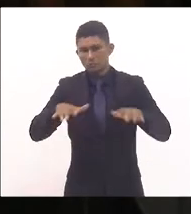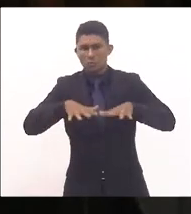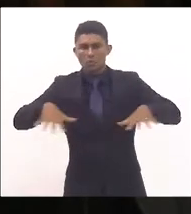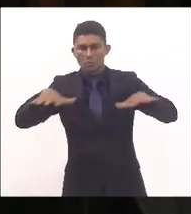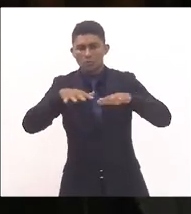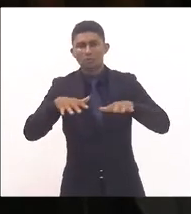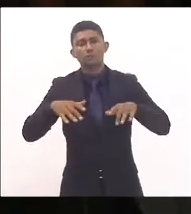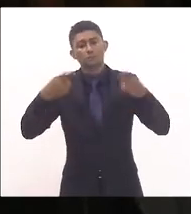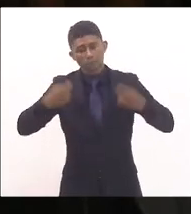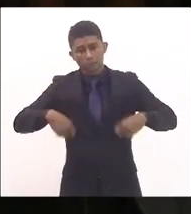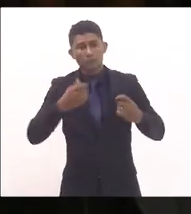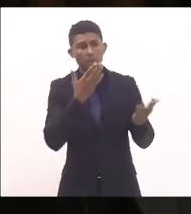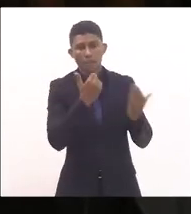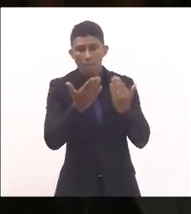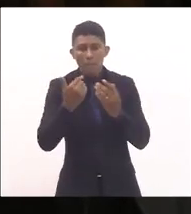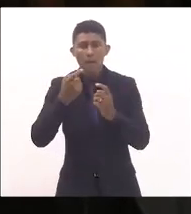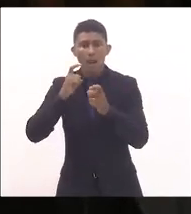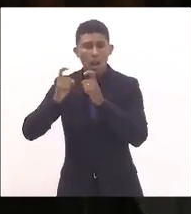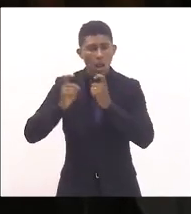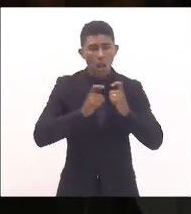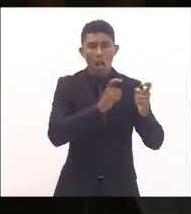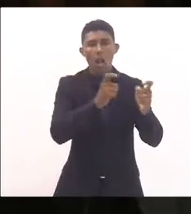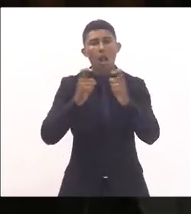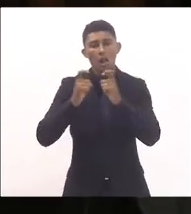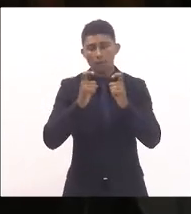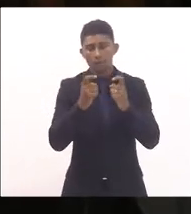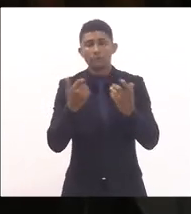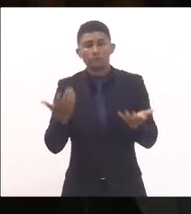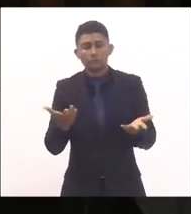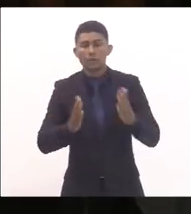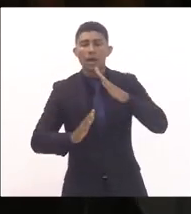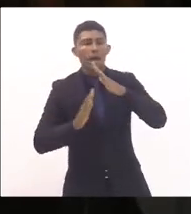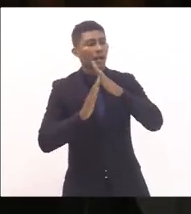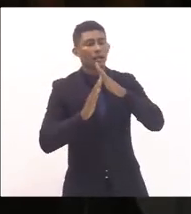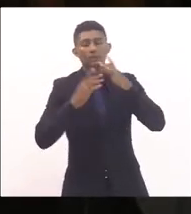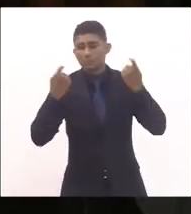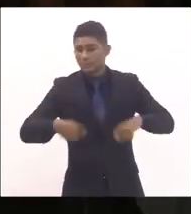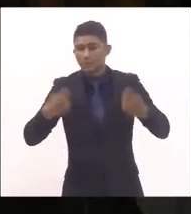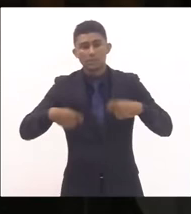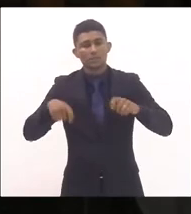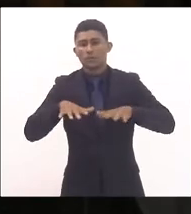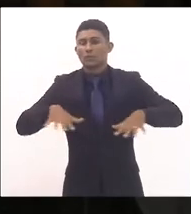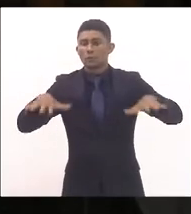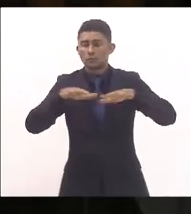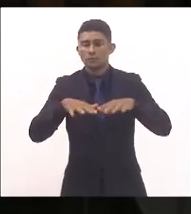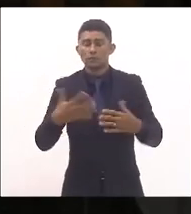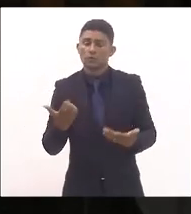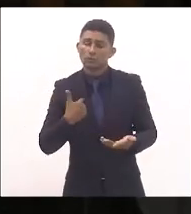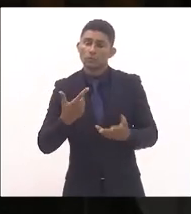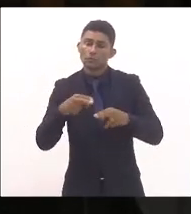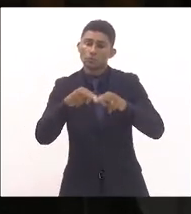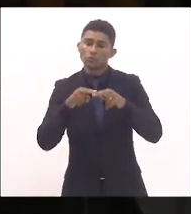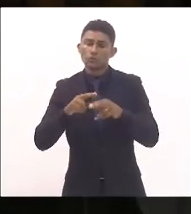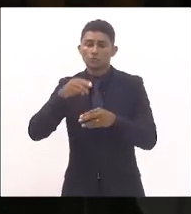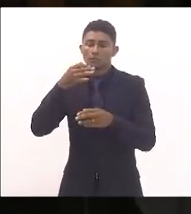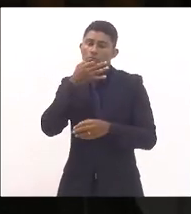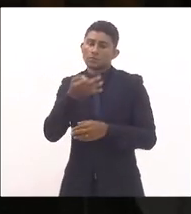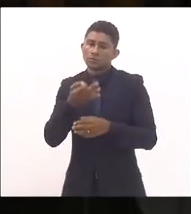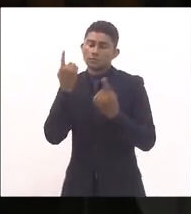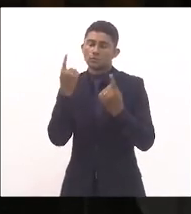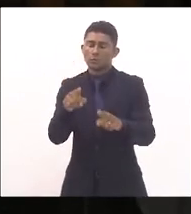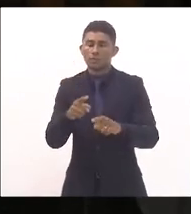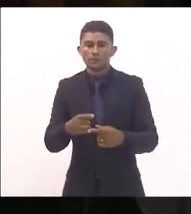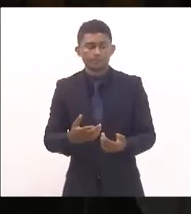debate de pensar o teto para todo mundo, ou não vejo sentido. Então, por isso, o meu posicionamento é contrário. Vossa Excelência quer uma parte também? Deputado